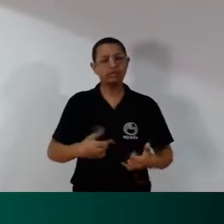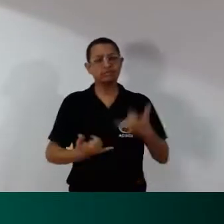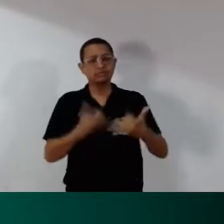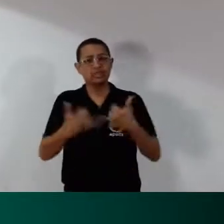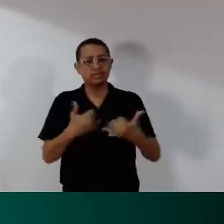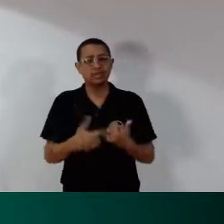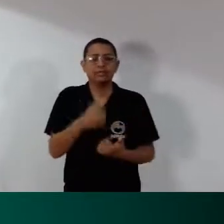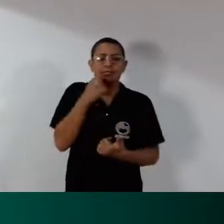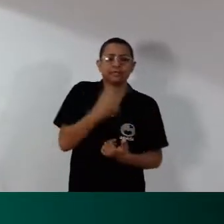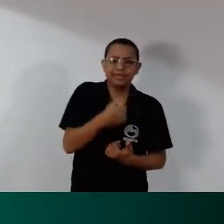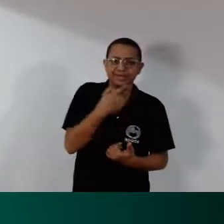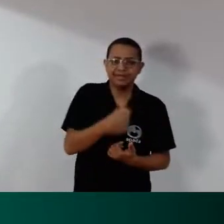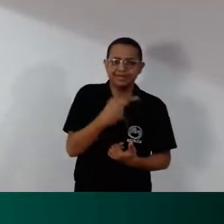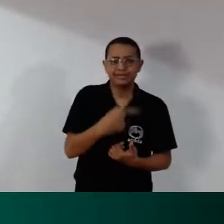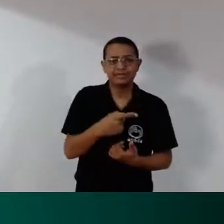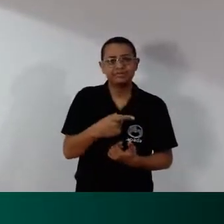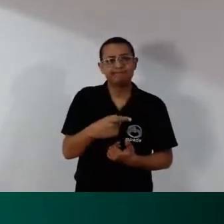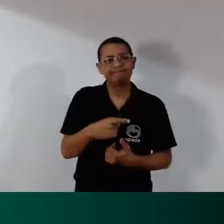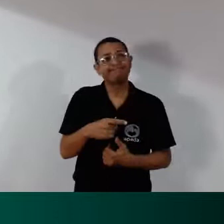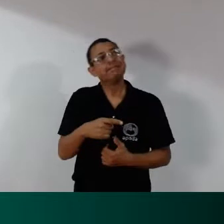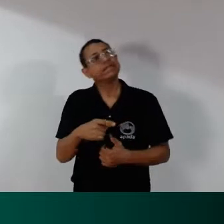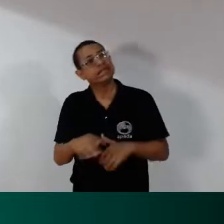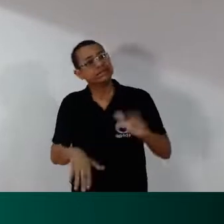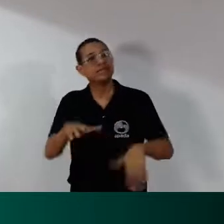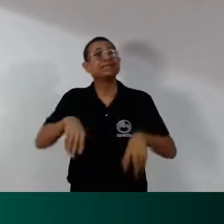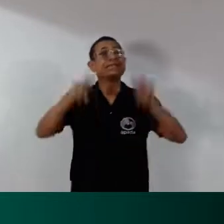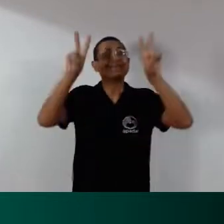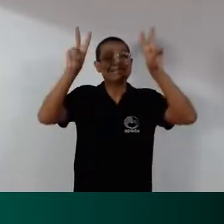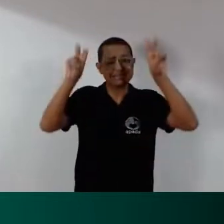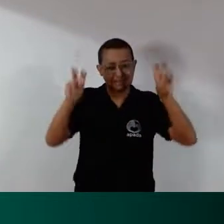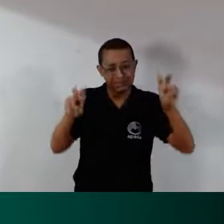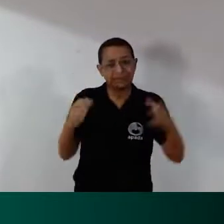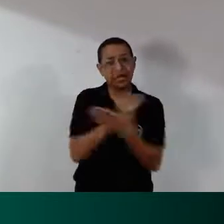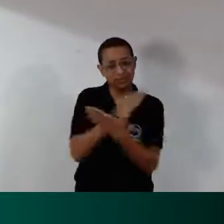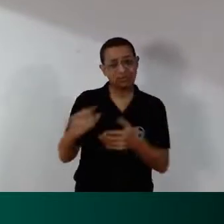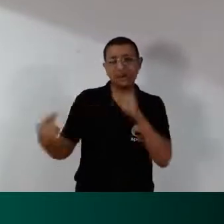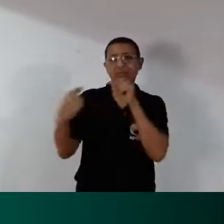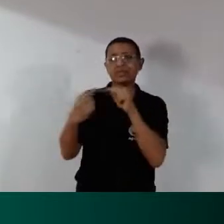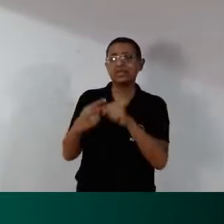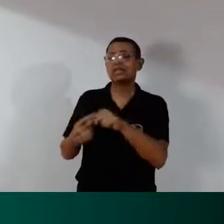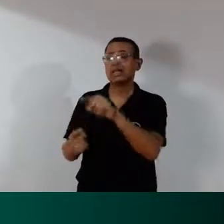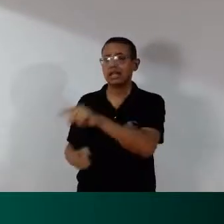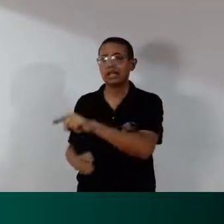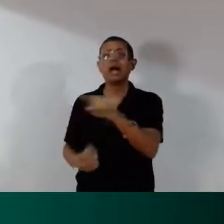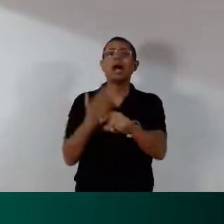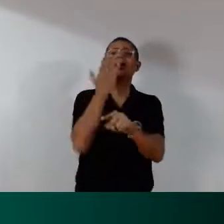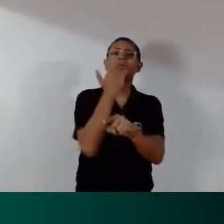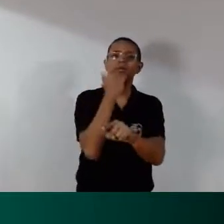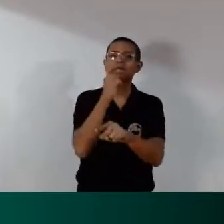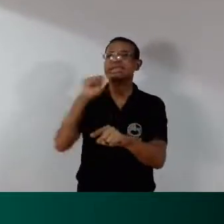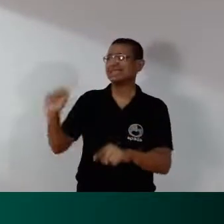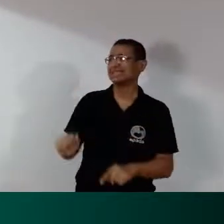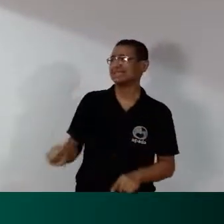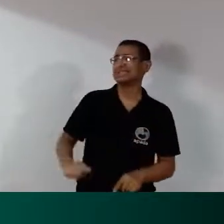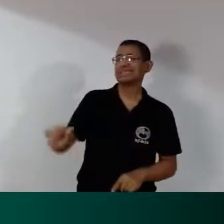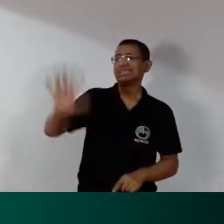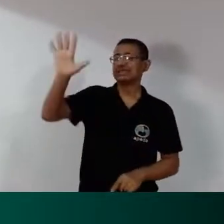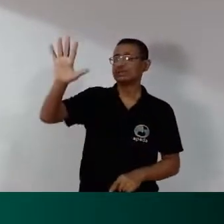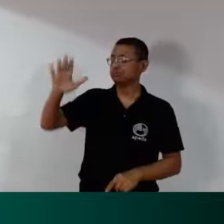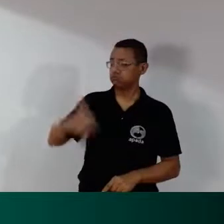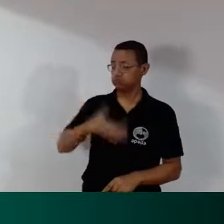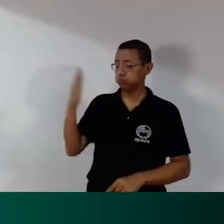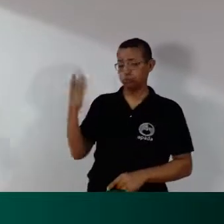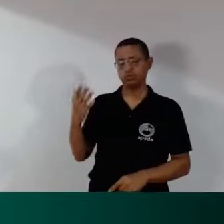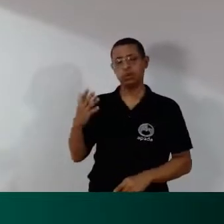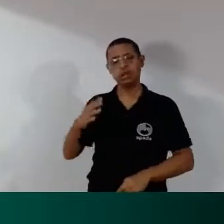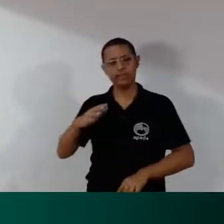a gente faz também passa muito por essas temáticas do dia-a-dia né do preço das coisas que ando tá cara aí a gente se